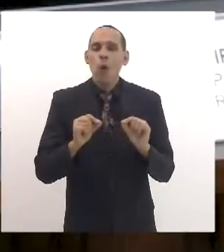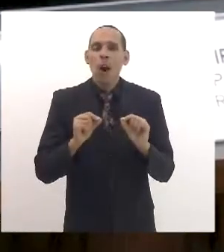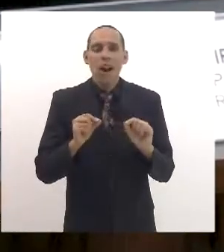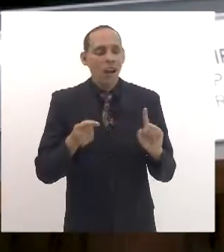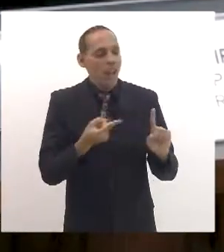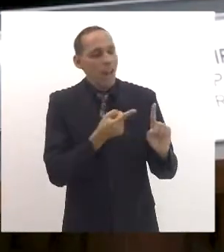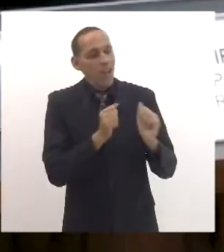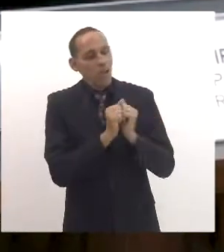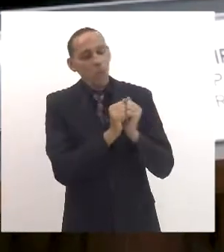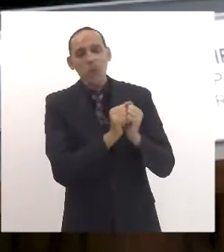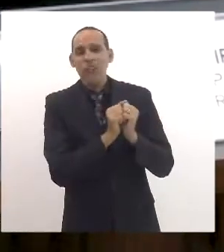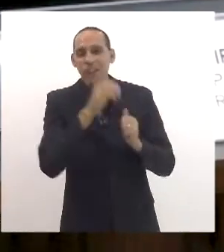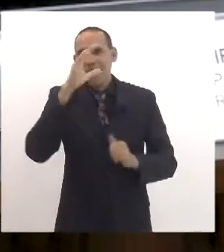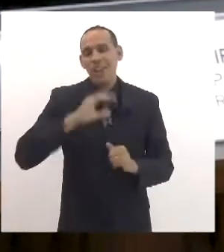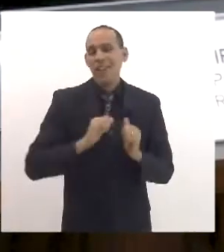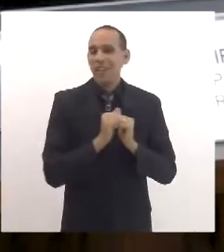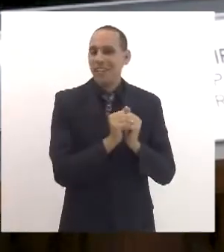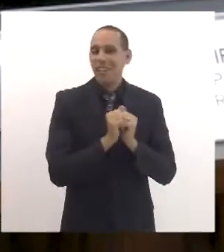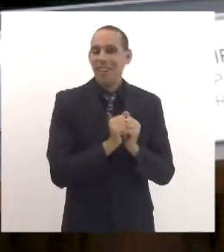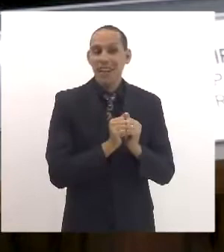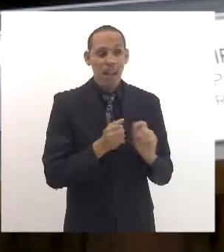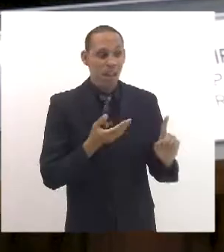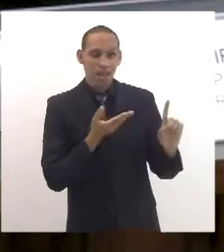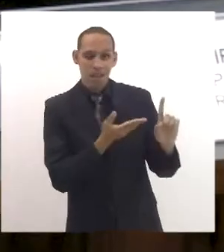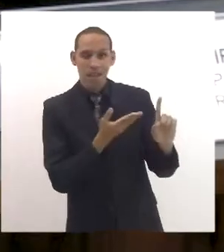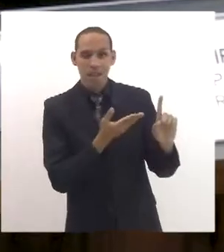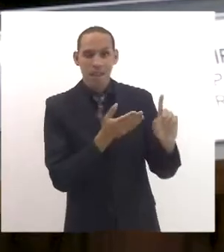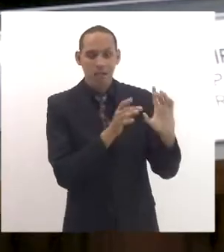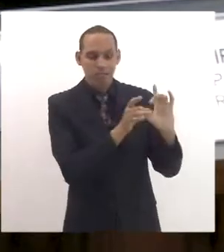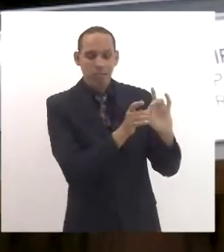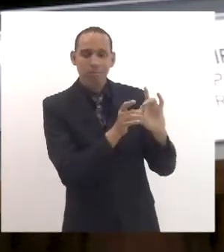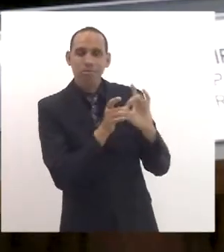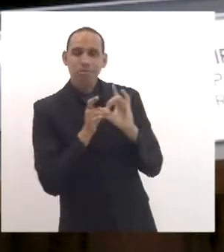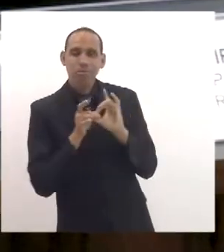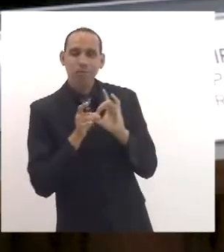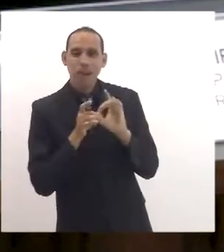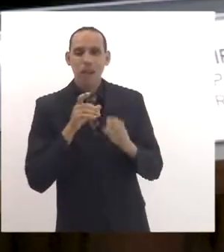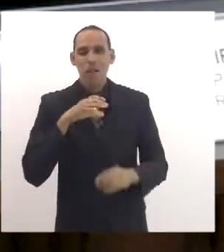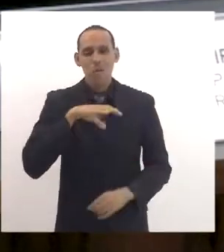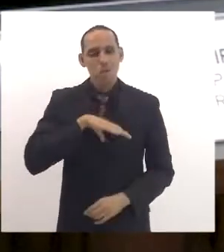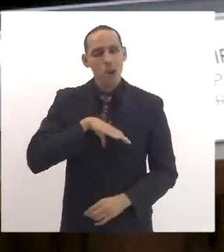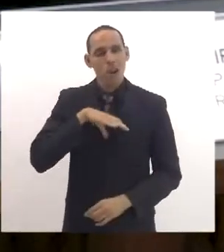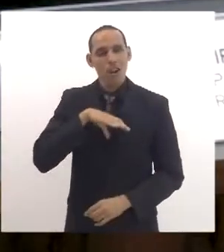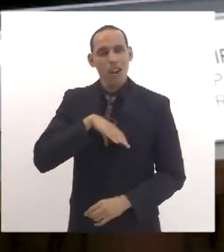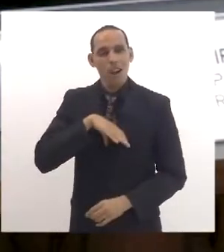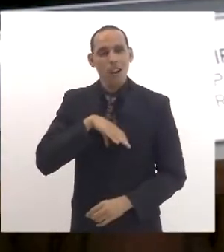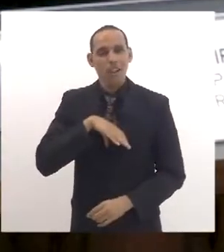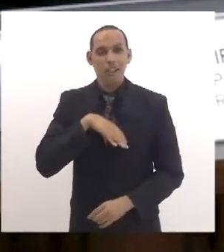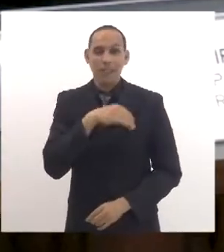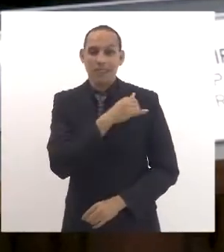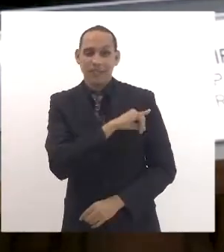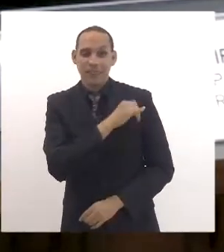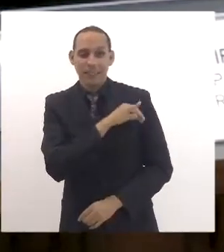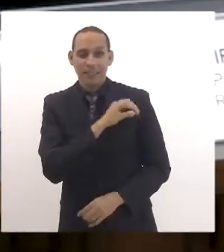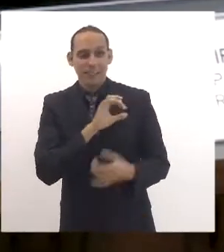Heitor. A ponte que ele estabeleceu entre Portugal e o Rio de